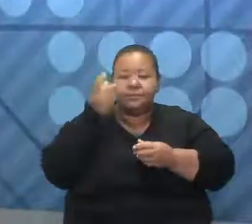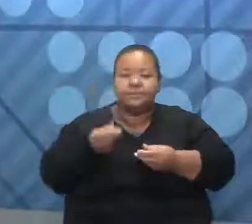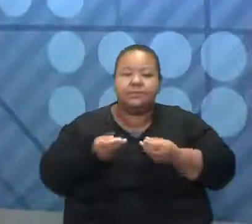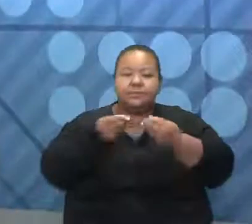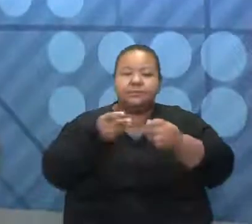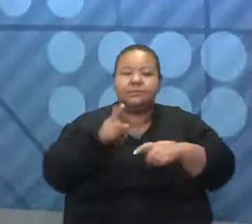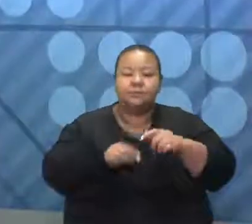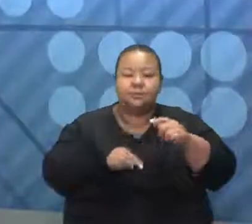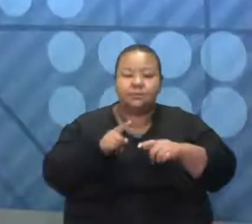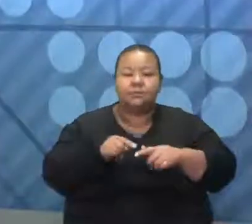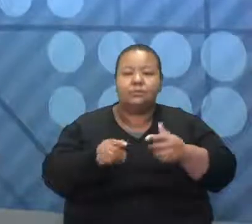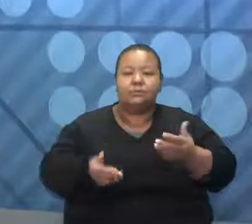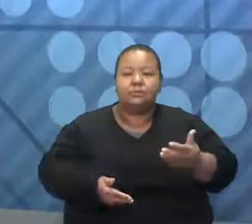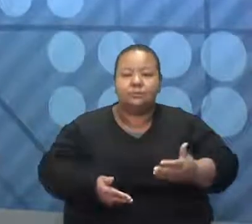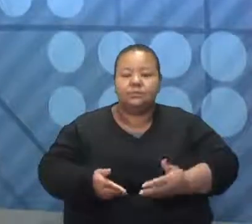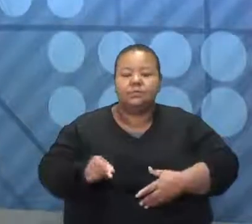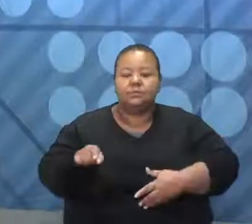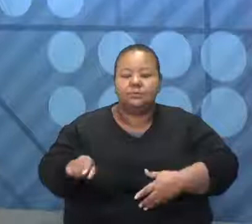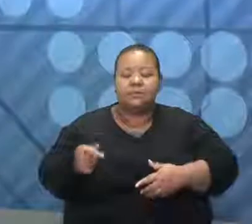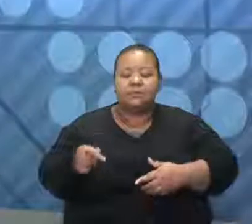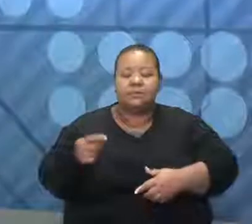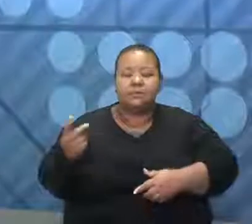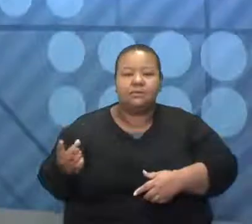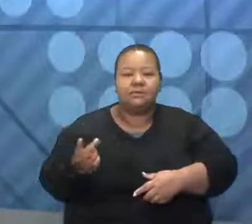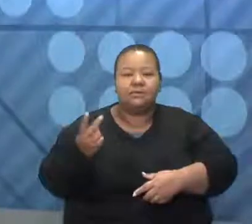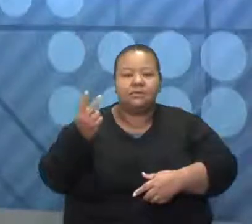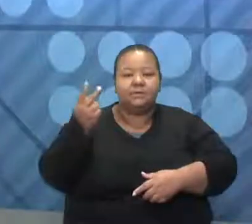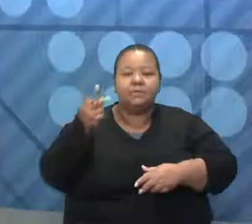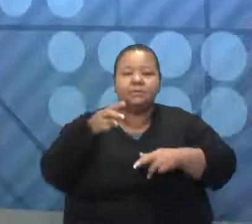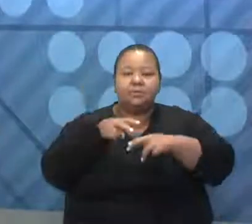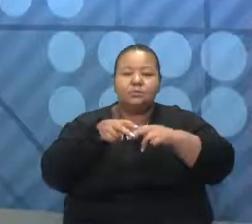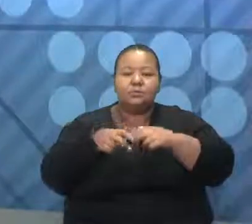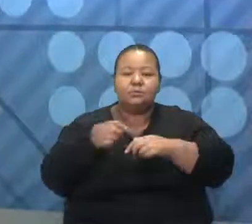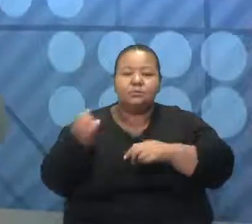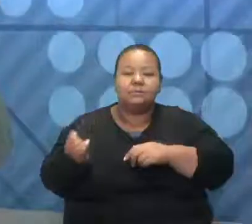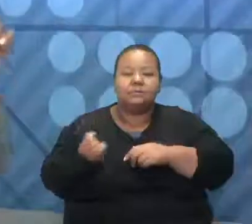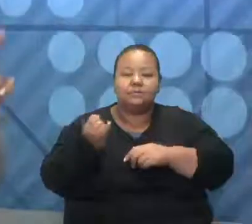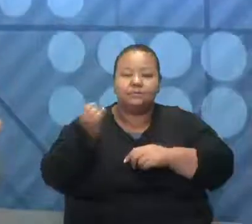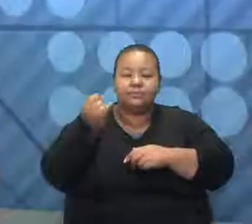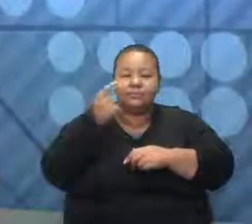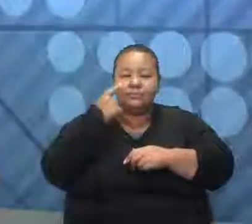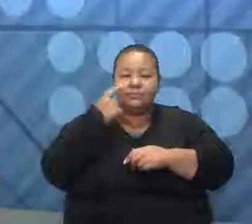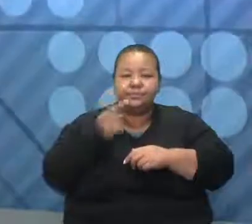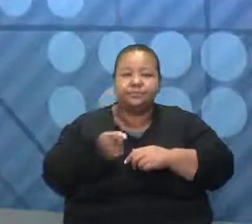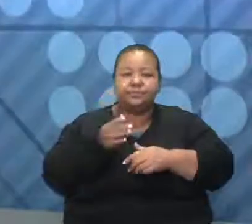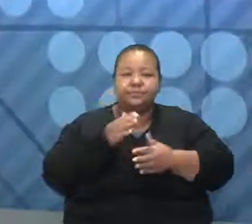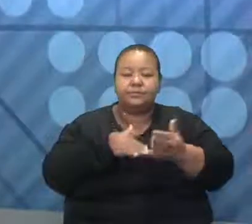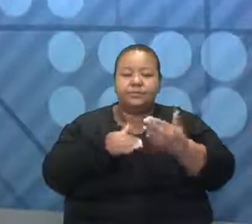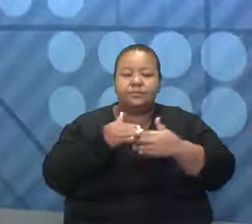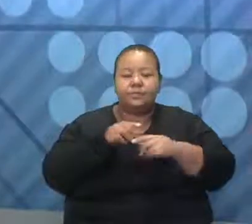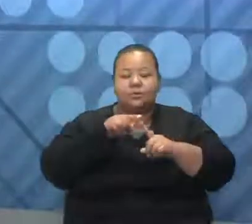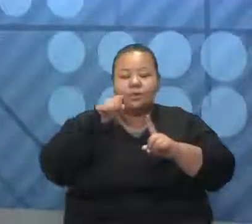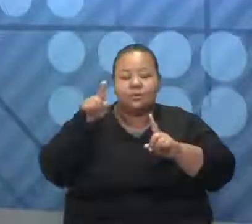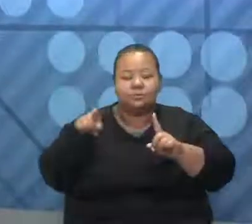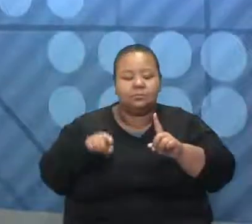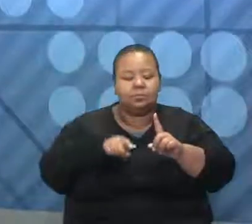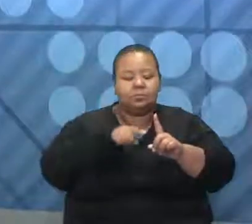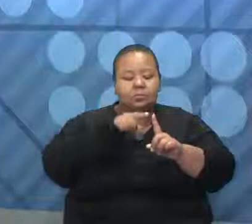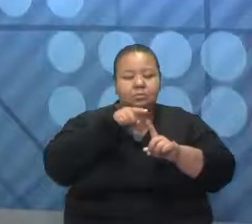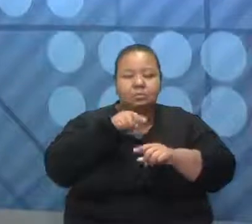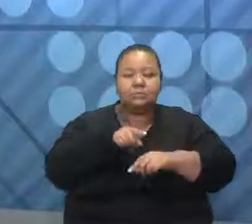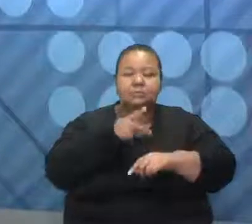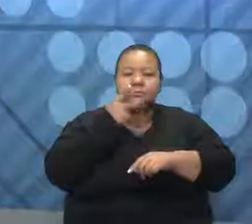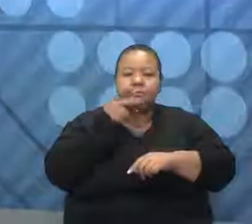e serviço e ela tem que ser valorizada. Por isso que é importante a gente analisar toda a cadeia. A gente